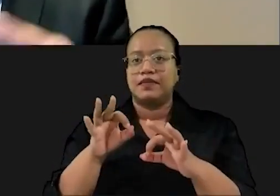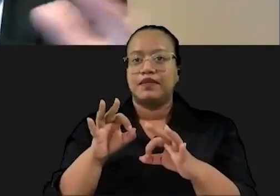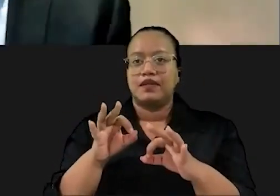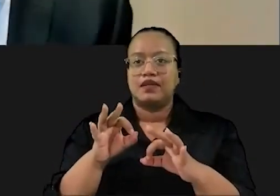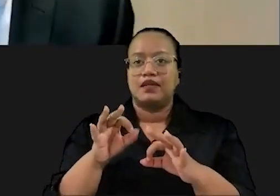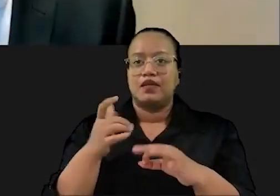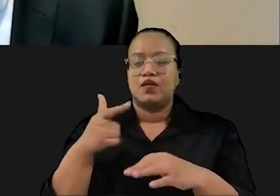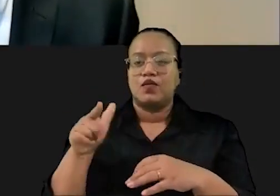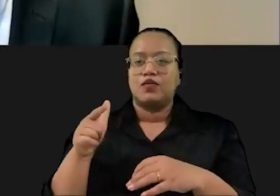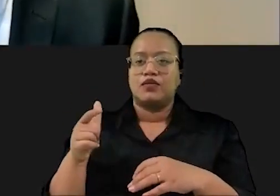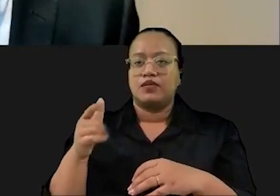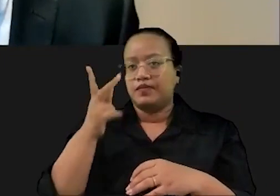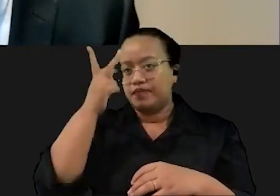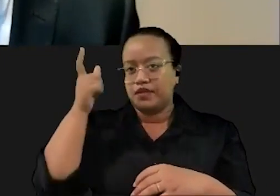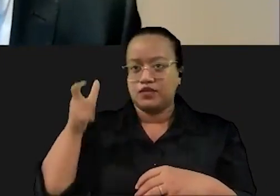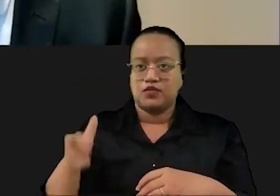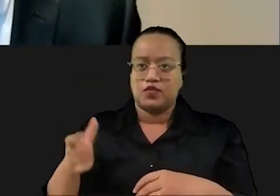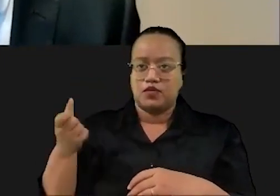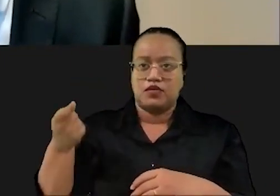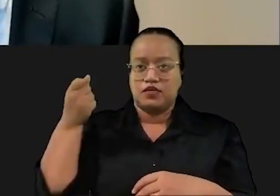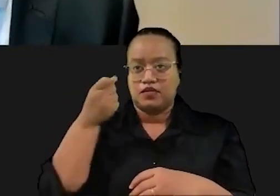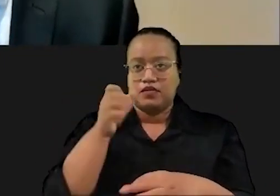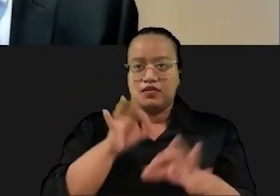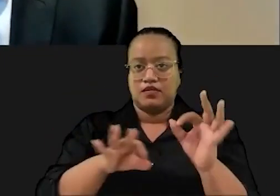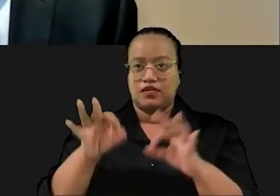o fluxo sem precisar mudar o sistema, essa é a ideia.